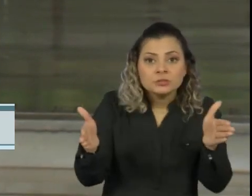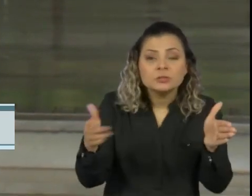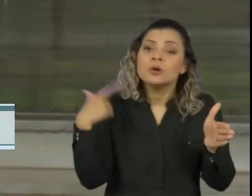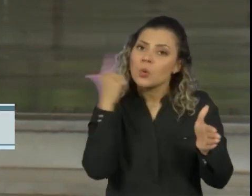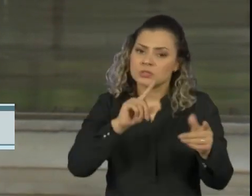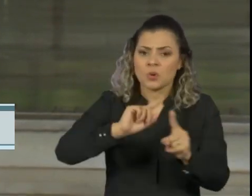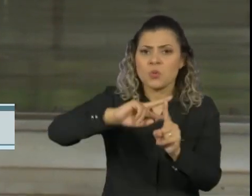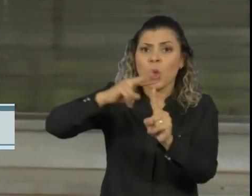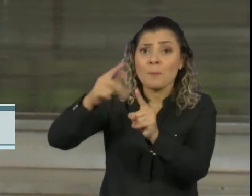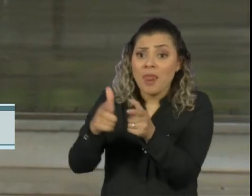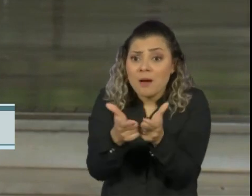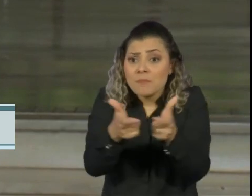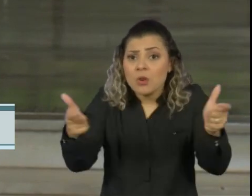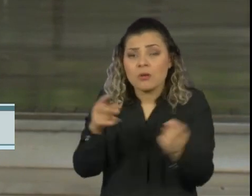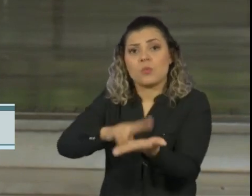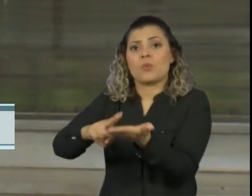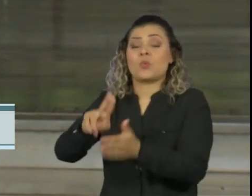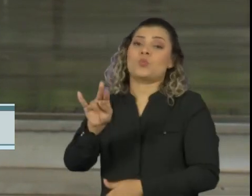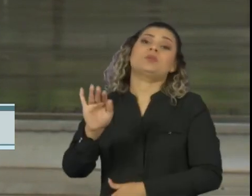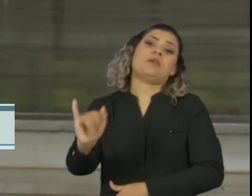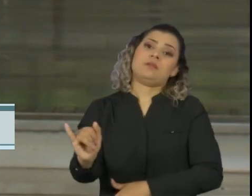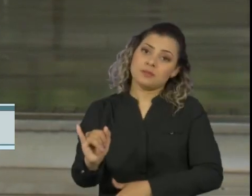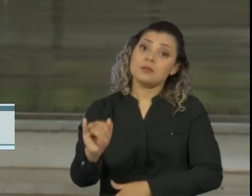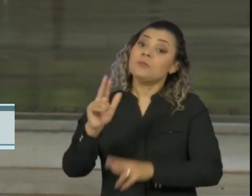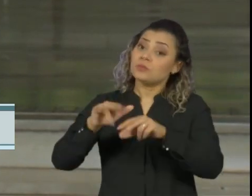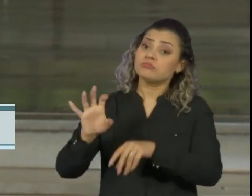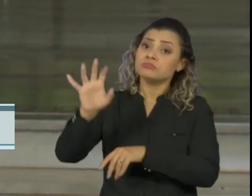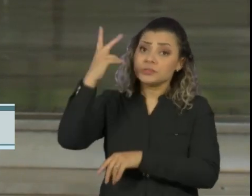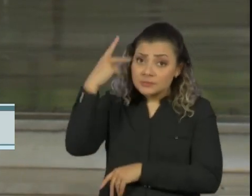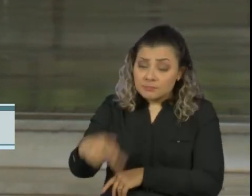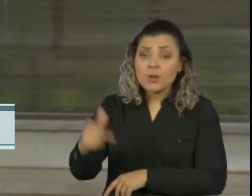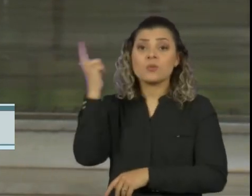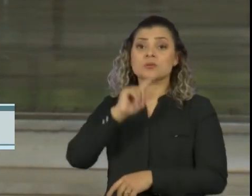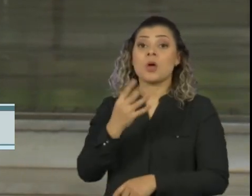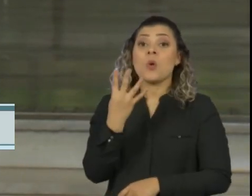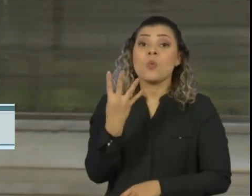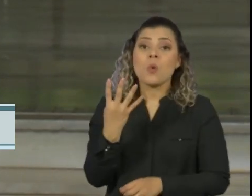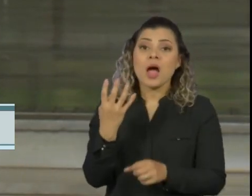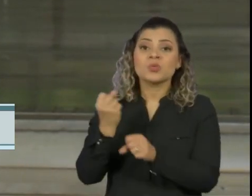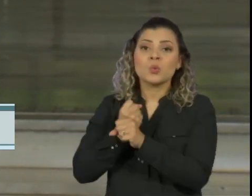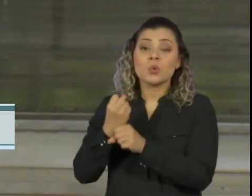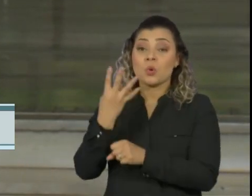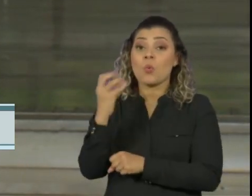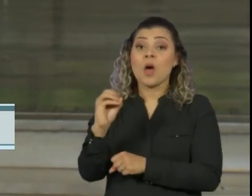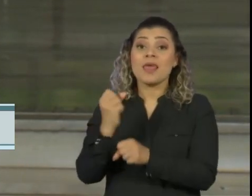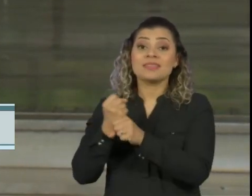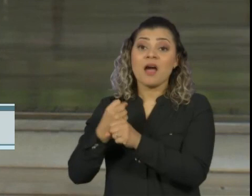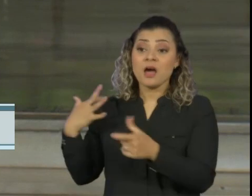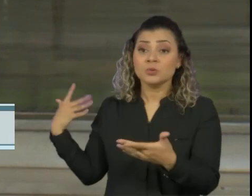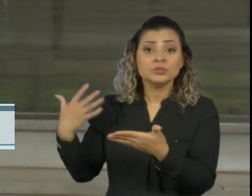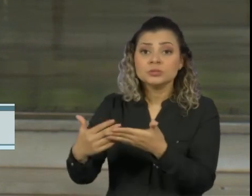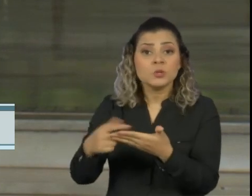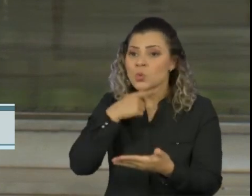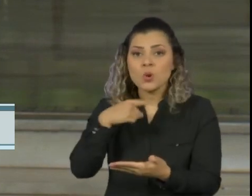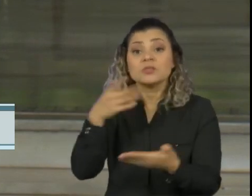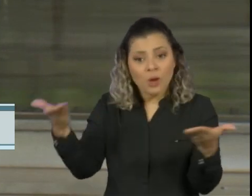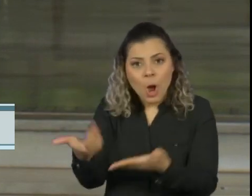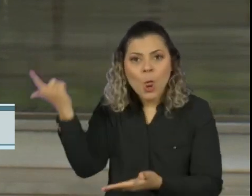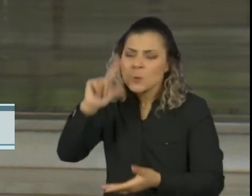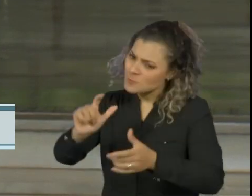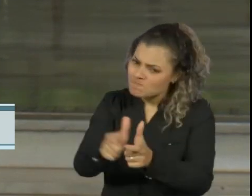número de unidades de terapia intensiva que o Estado de São Paulo tinha feito em 4 décadas. Nesses 100 dias